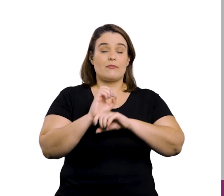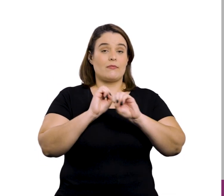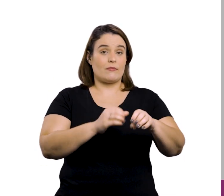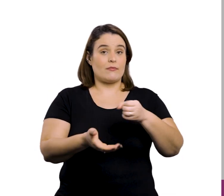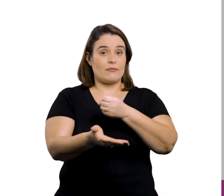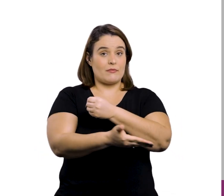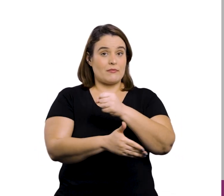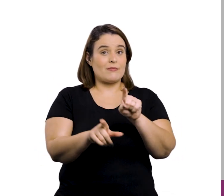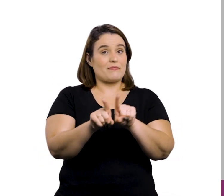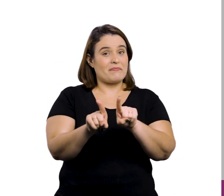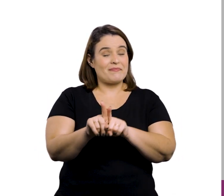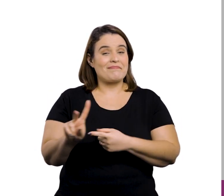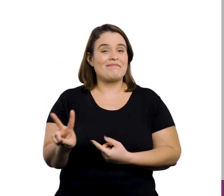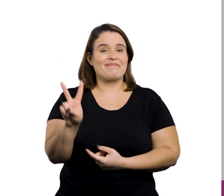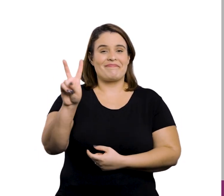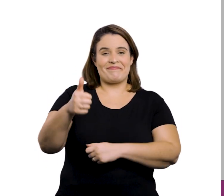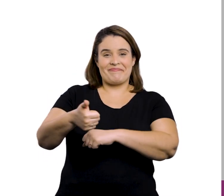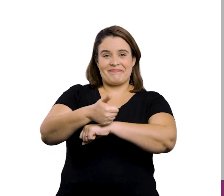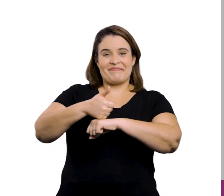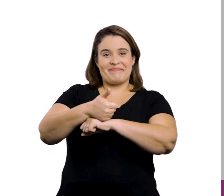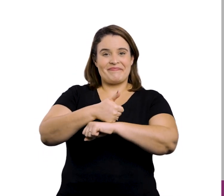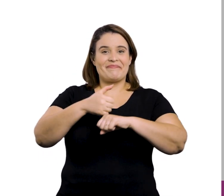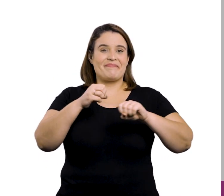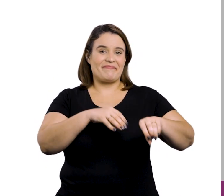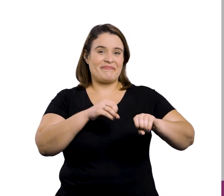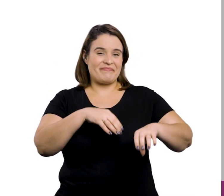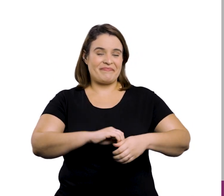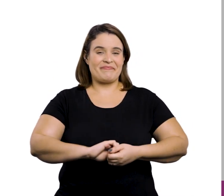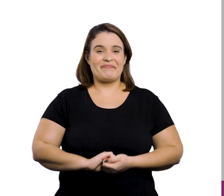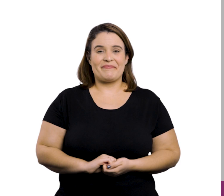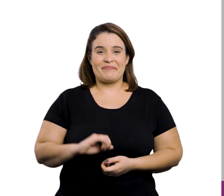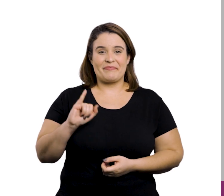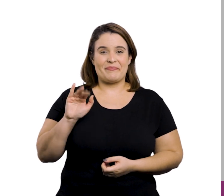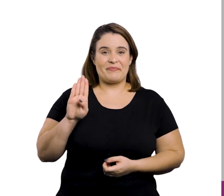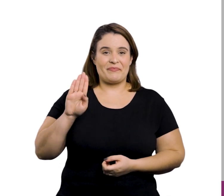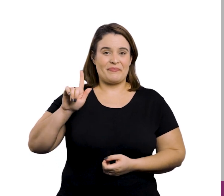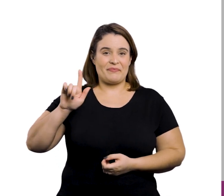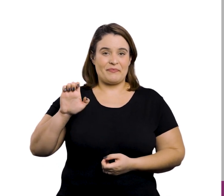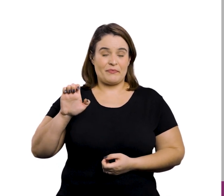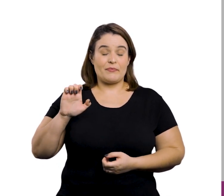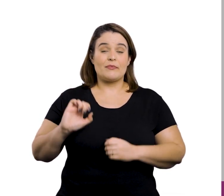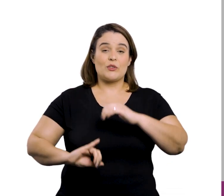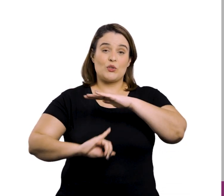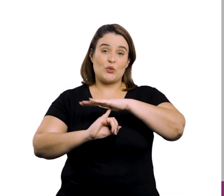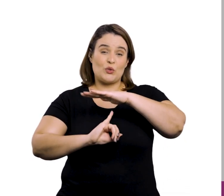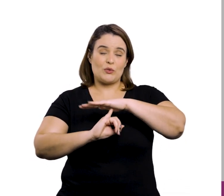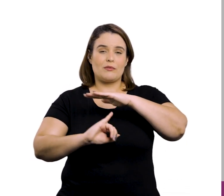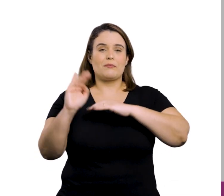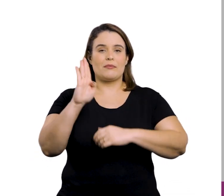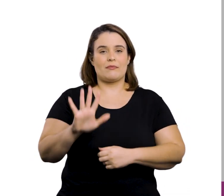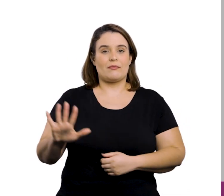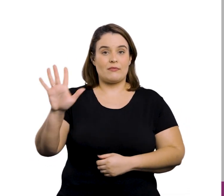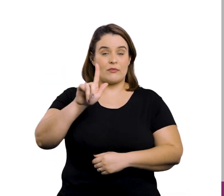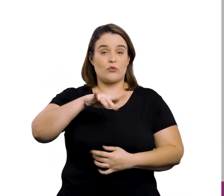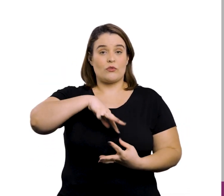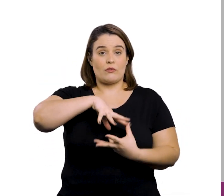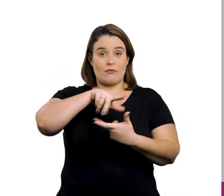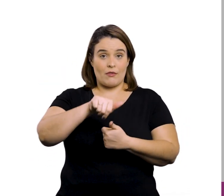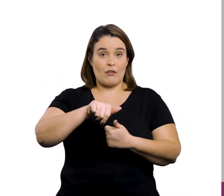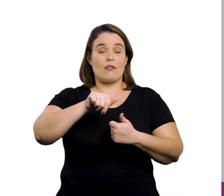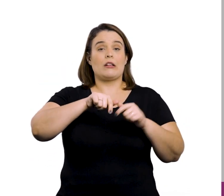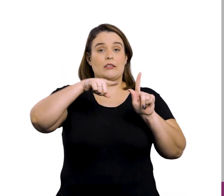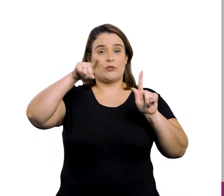e Manutenção da Educação Básica e de Valorização dos Profissionais da Educação. IBGE –